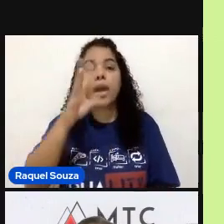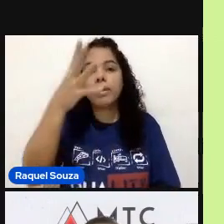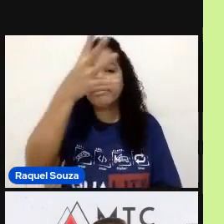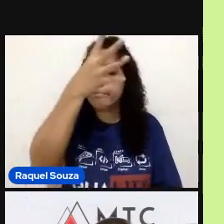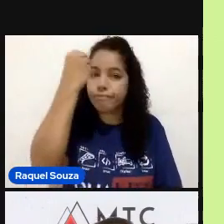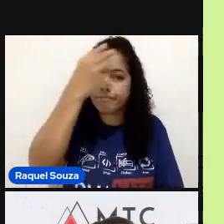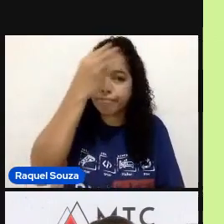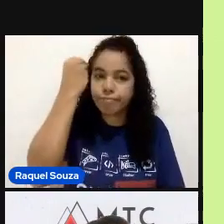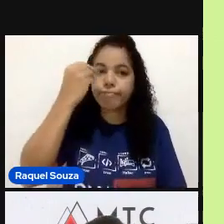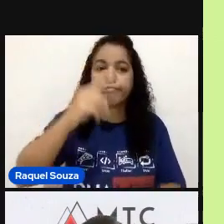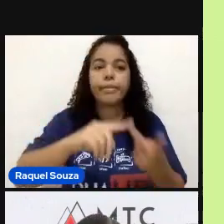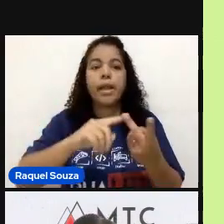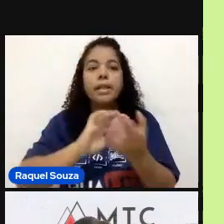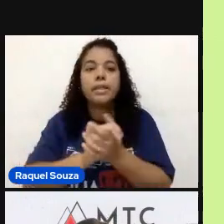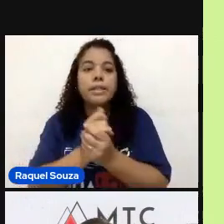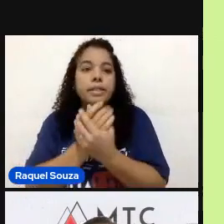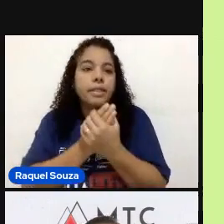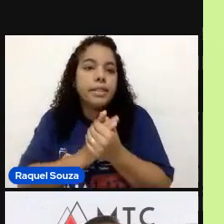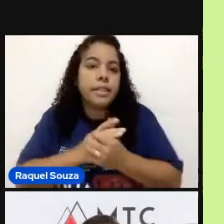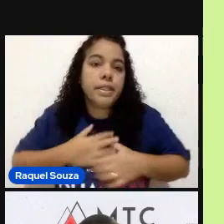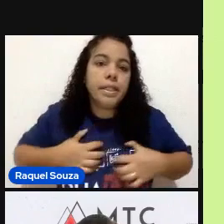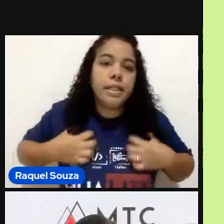Esquecimento, ansiedade,